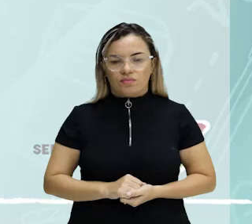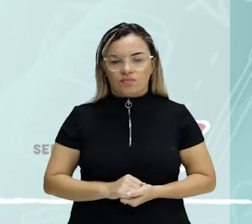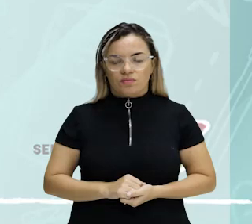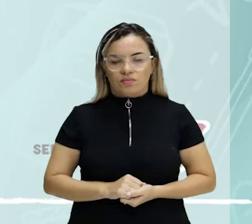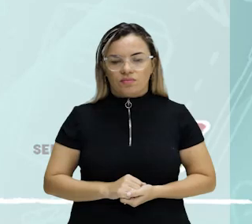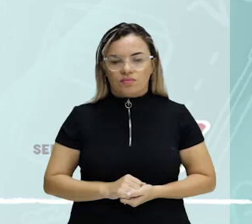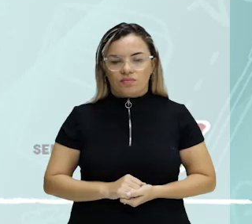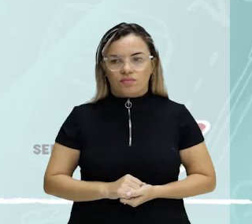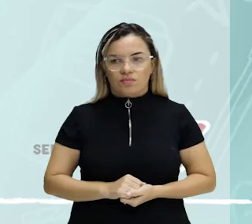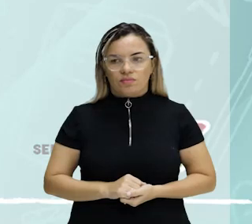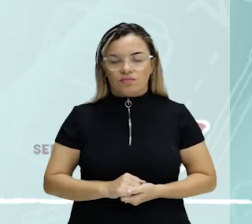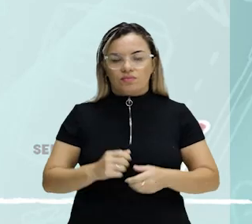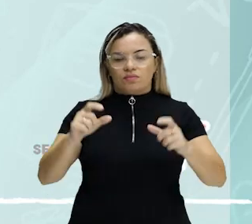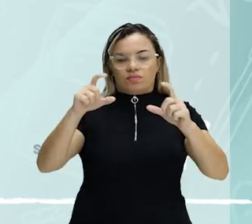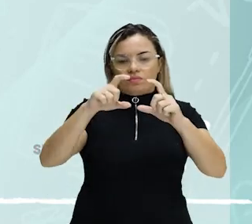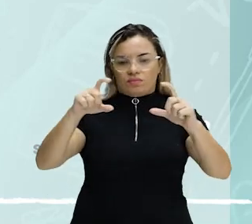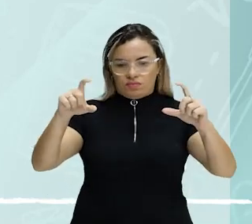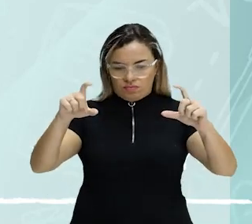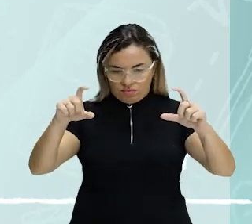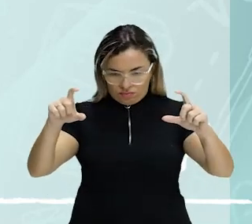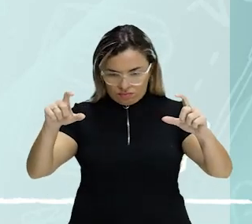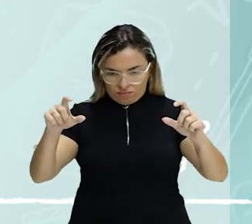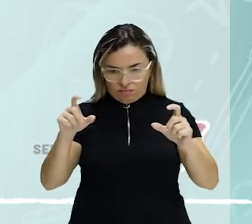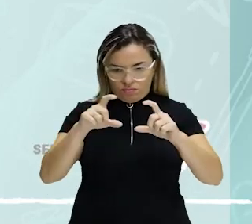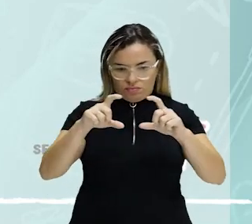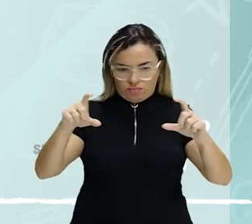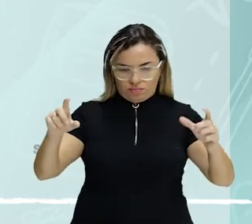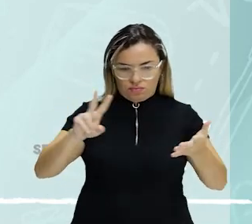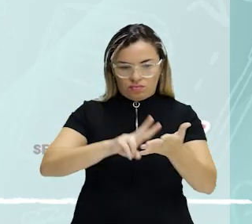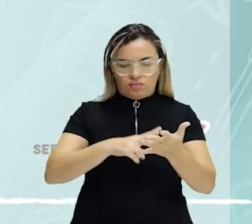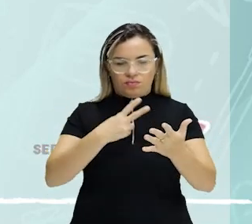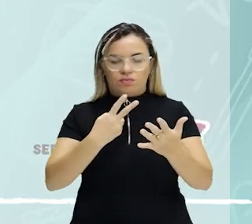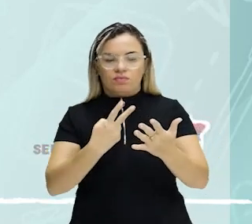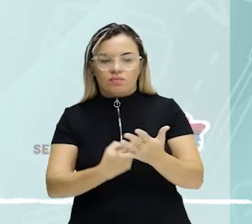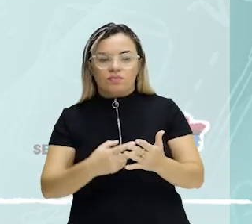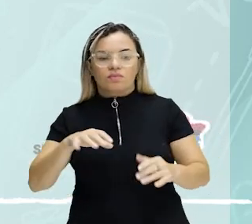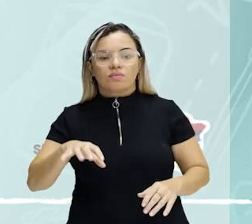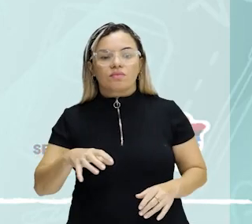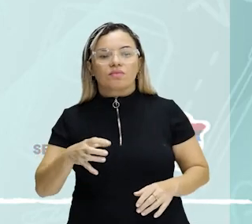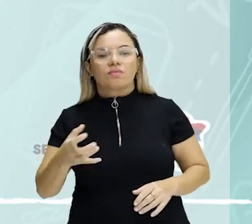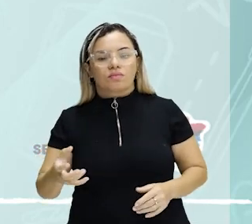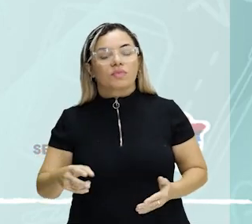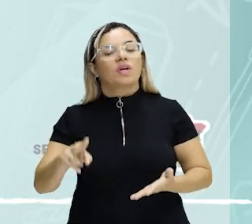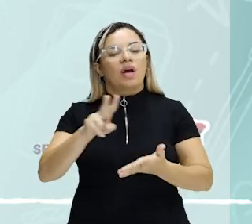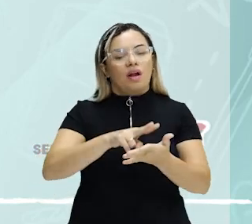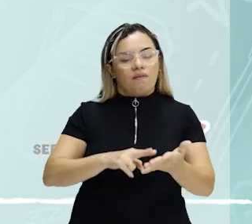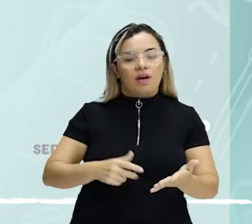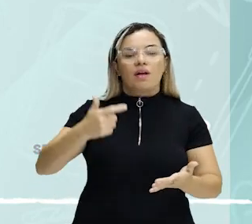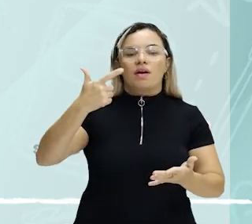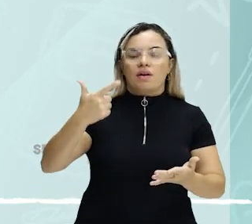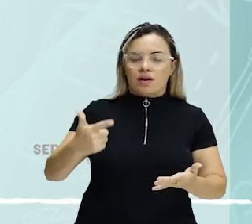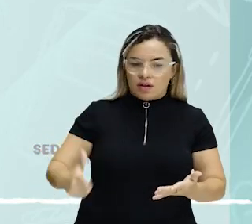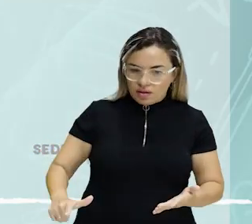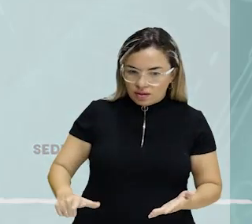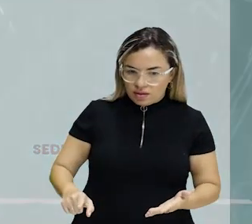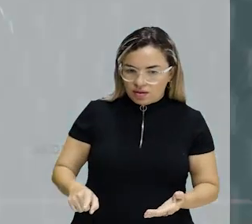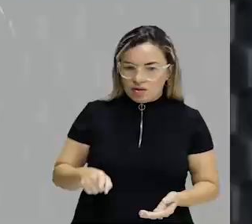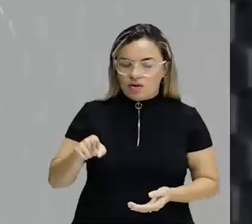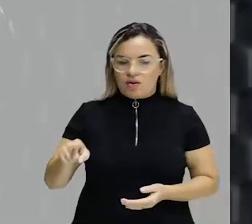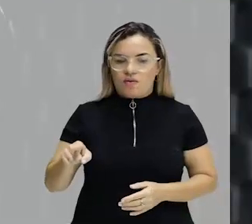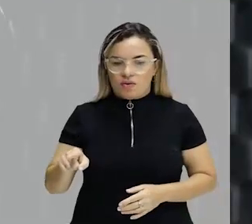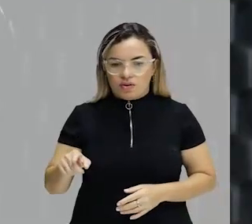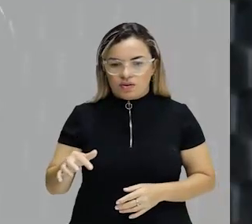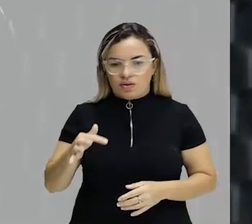glória. Nos versos há uma oração que traduz circunstância. Vou ler de novo. Aquela